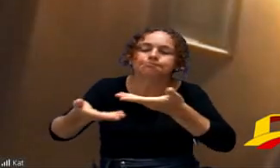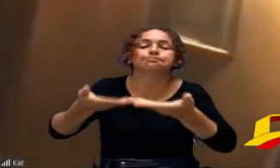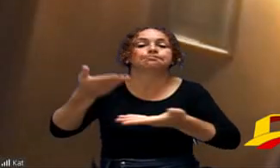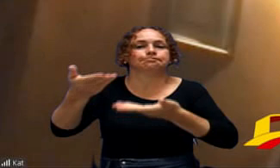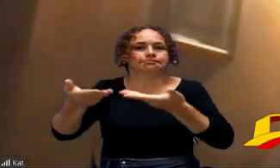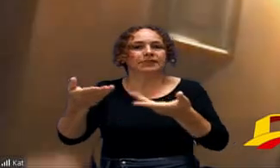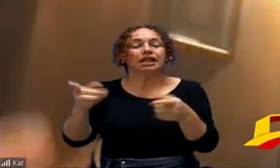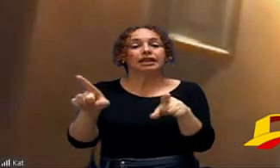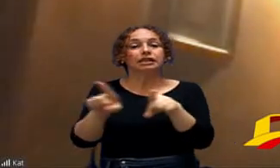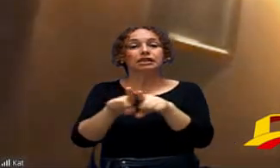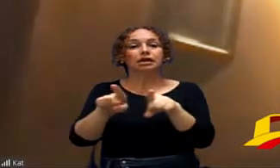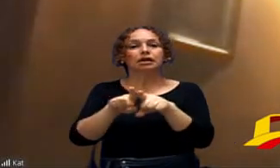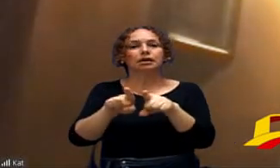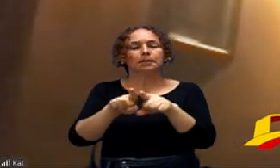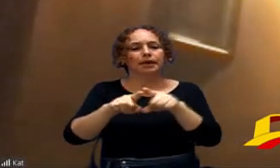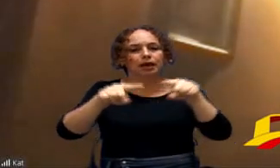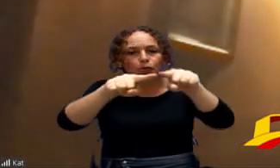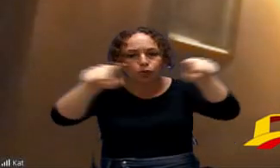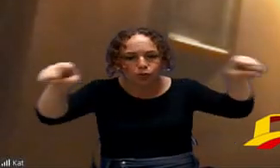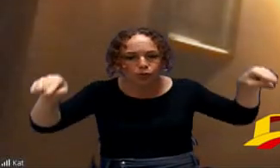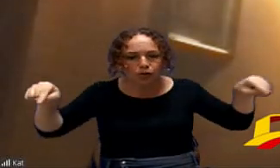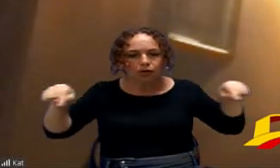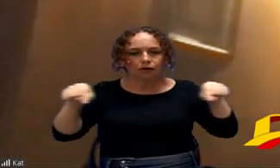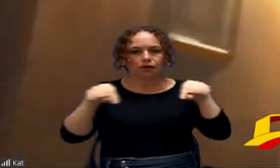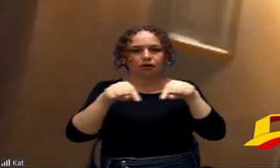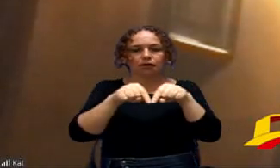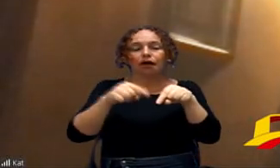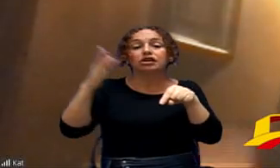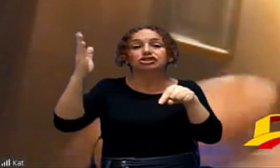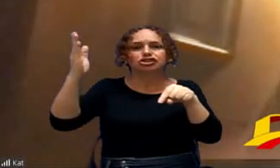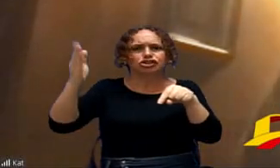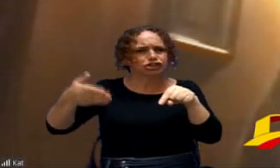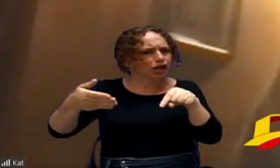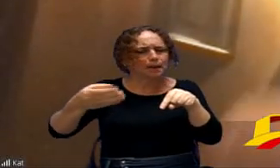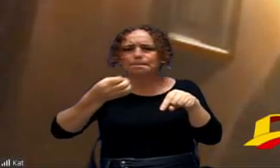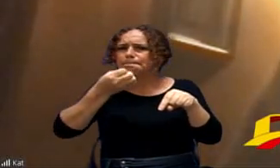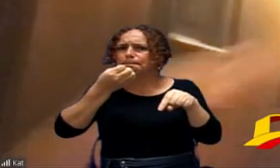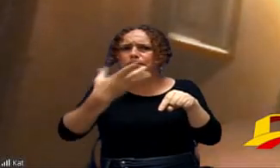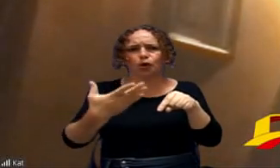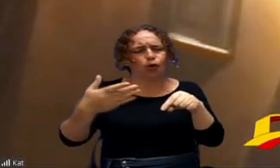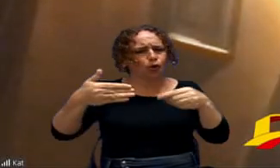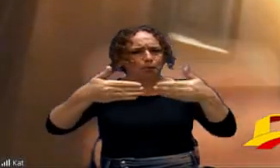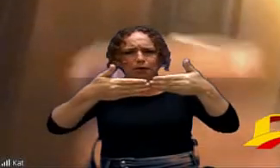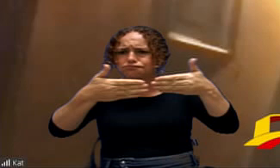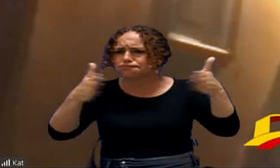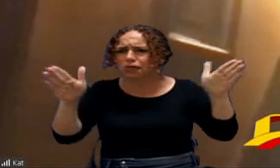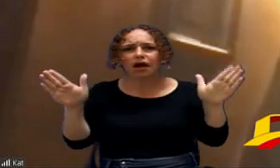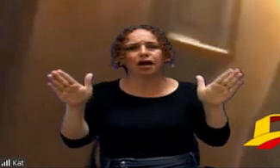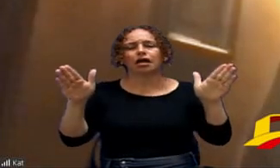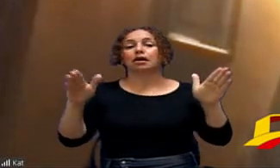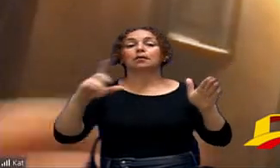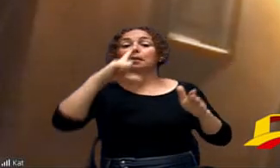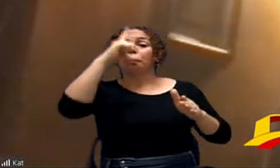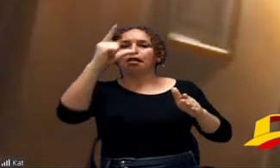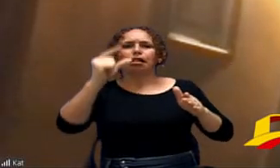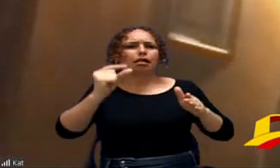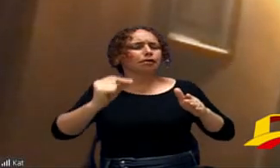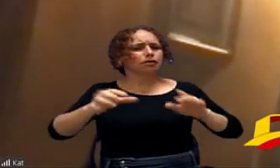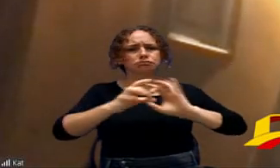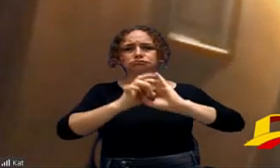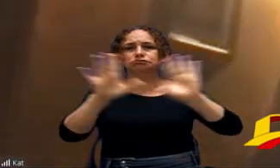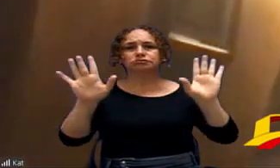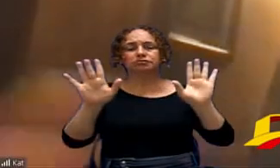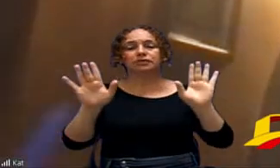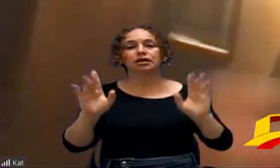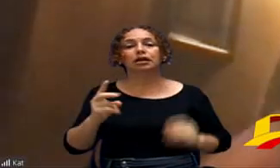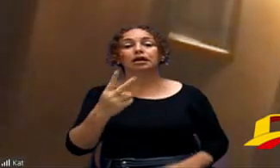Danny já falou isso, com autonomia, com um espaço para explorar. Isso é dois lugares, zoológico e santuário,